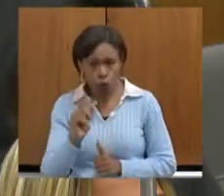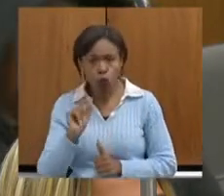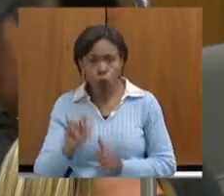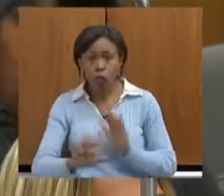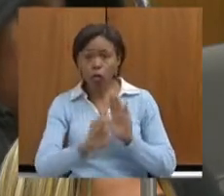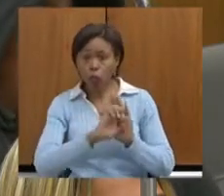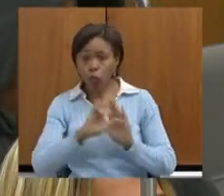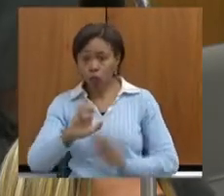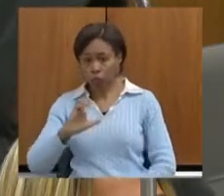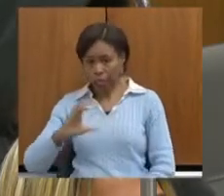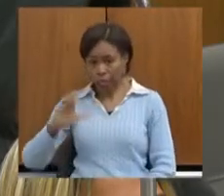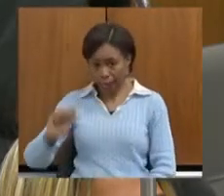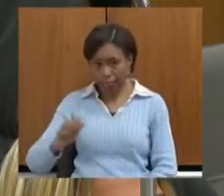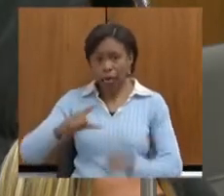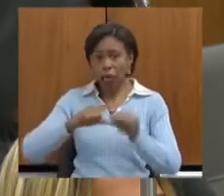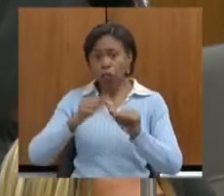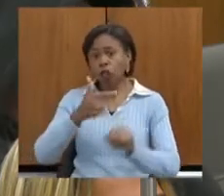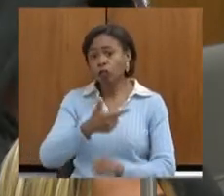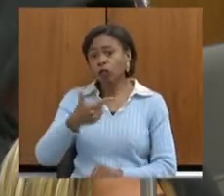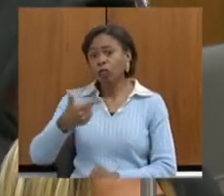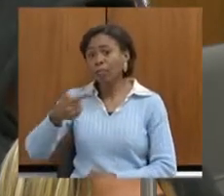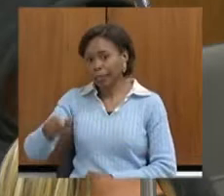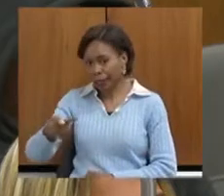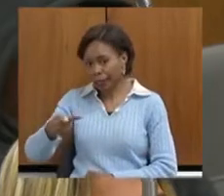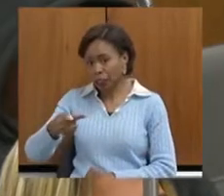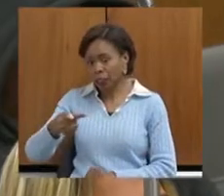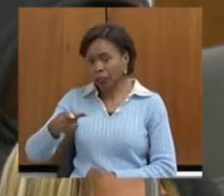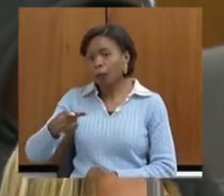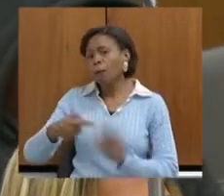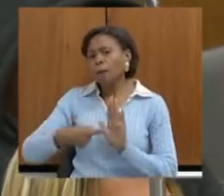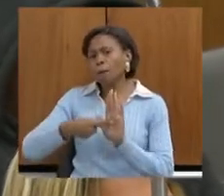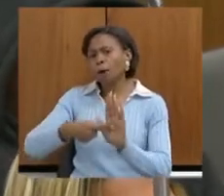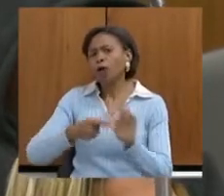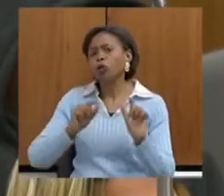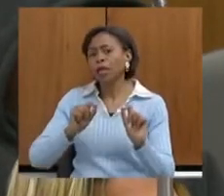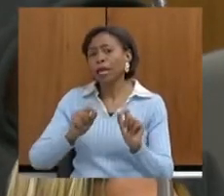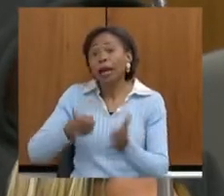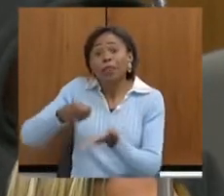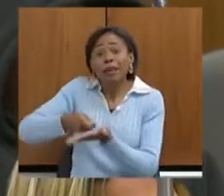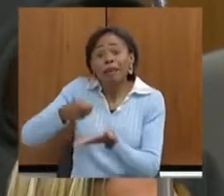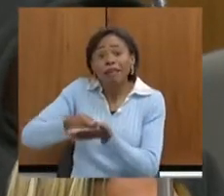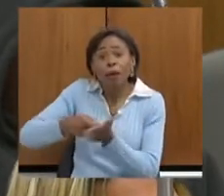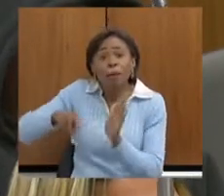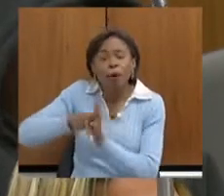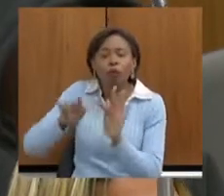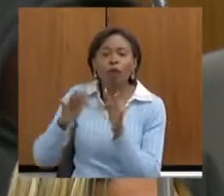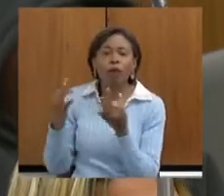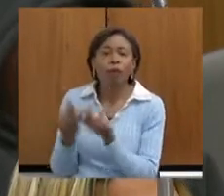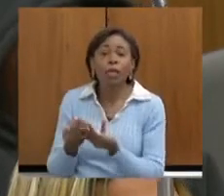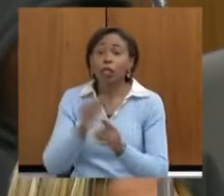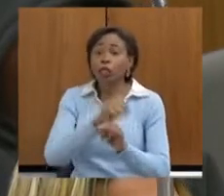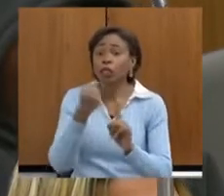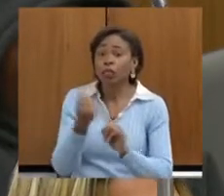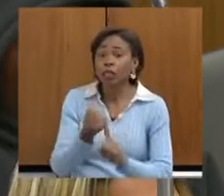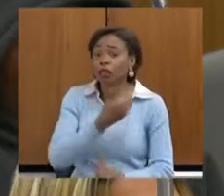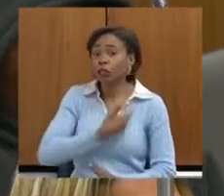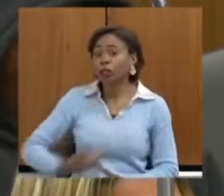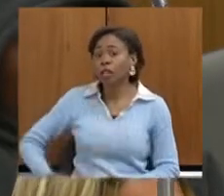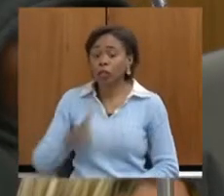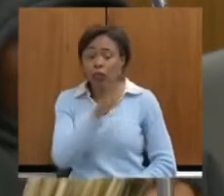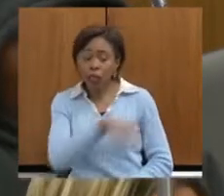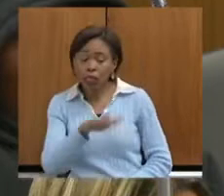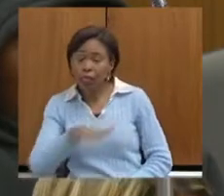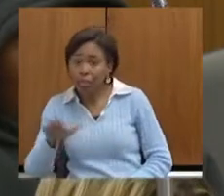no estatuto do ECA em seu artigo 227 trás é dever da família da sociedade e dos Estados segurar que a